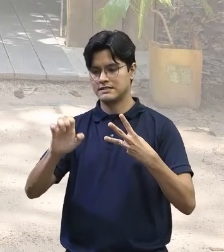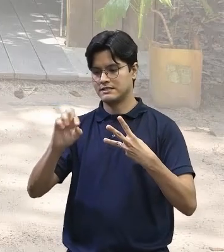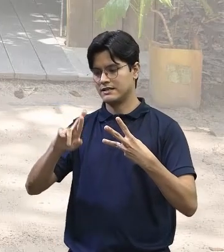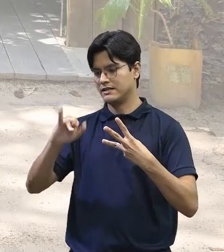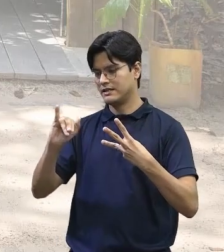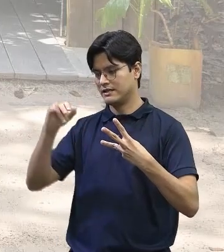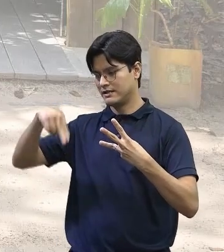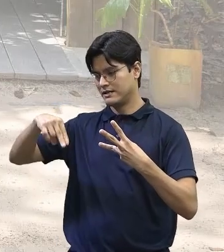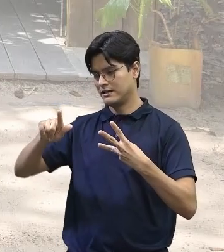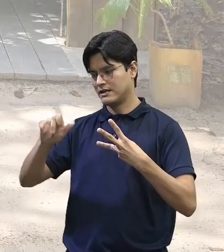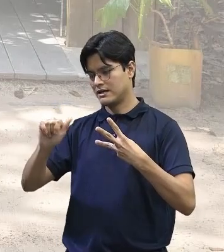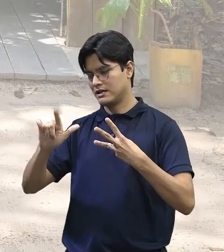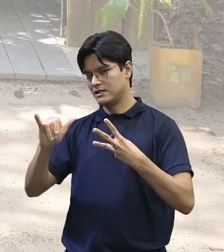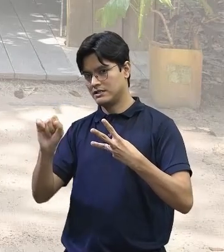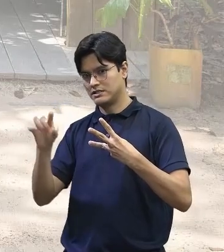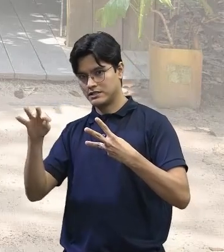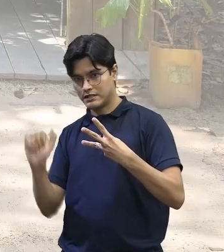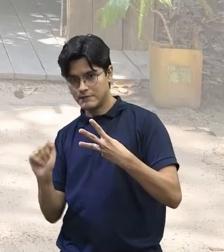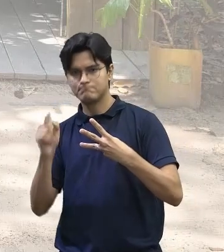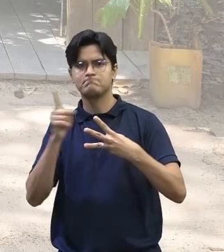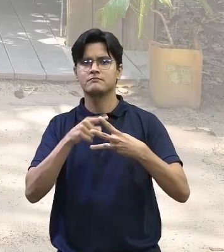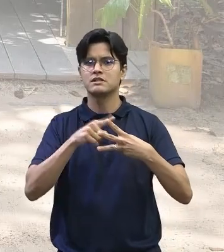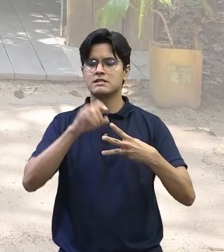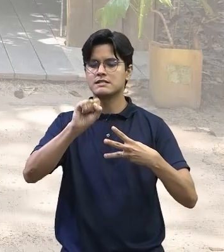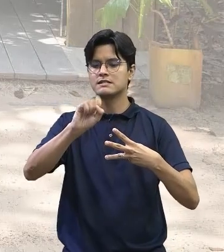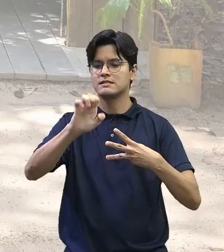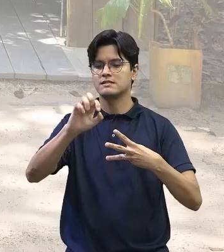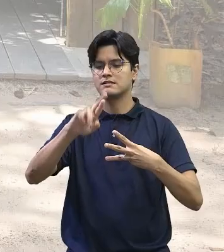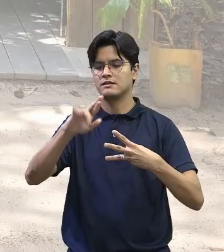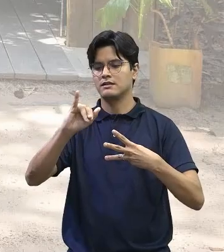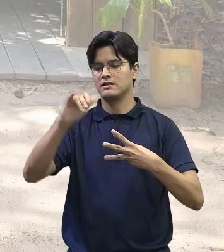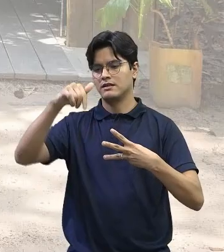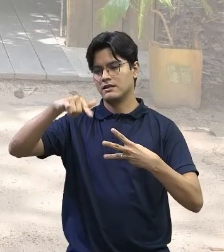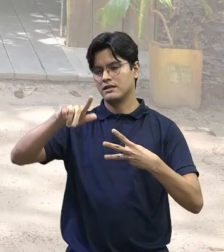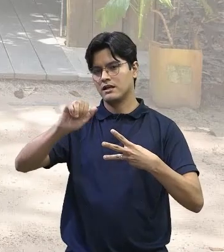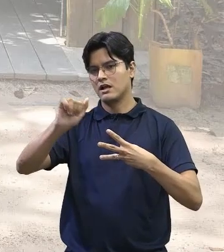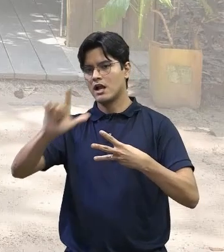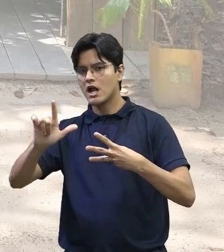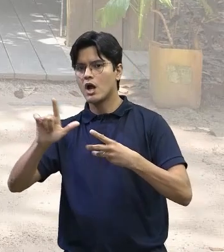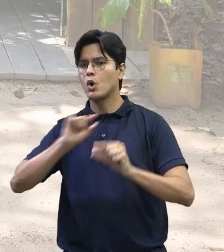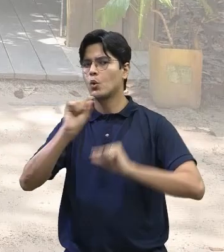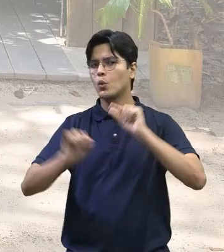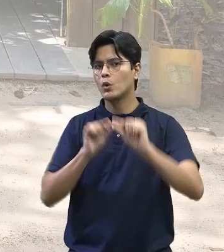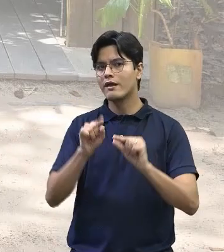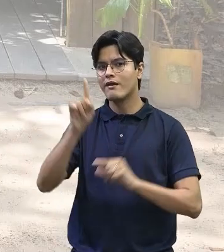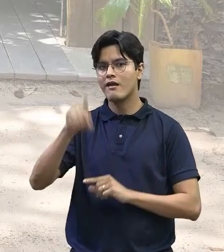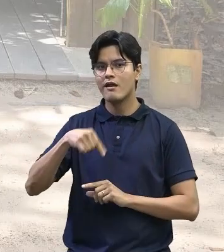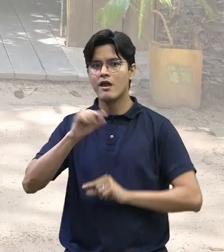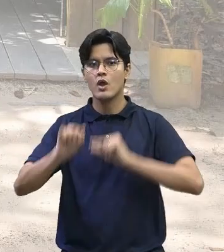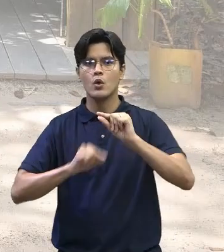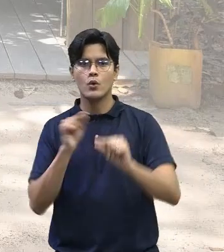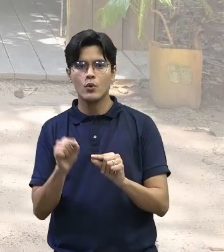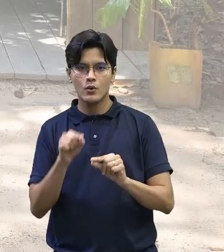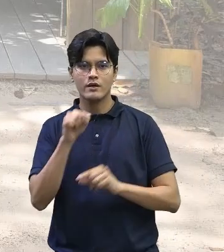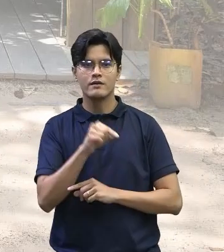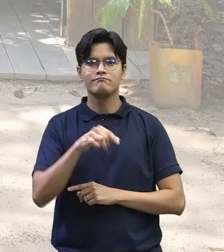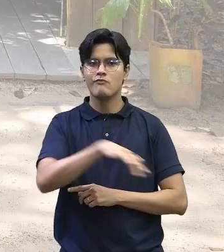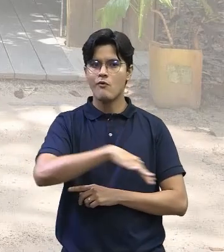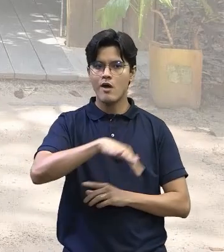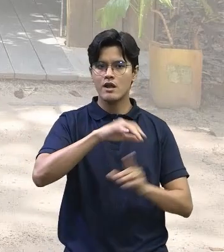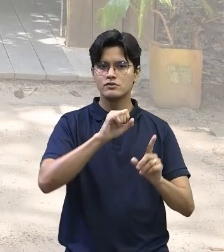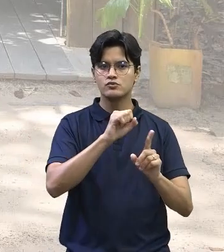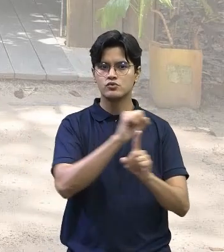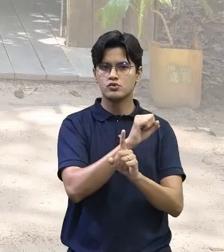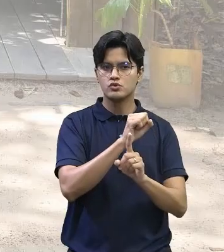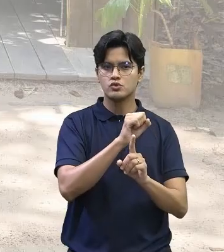tá? O seringal era a unidade redutiva e social da economia da borracha, constituía na posse de